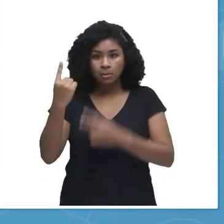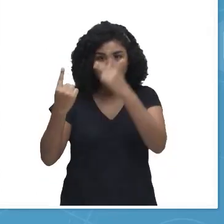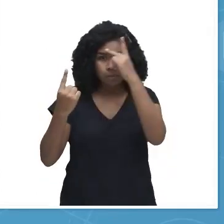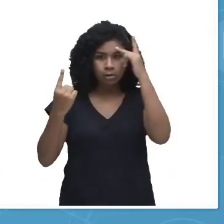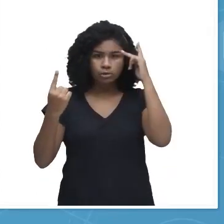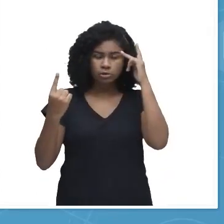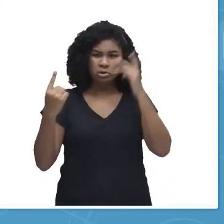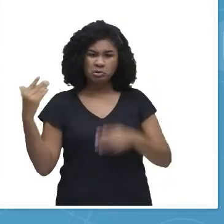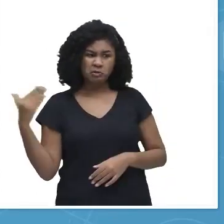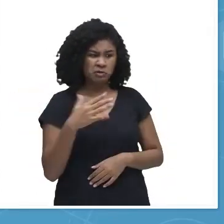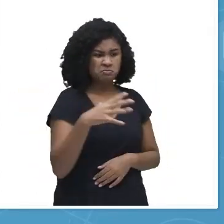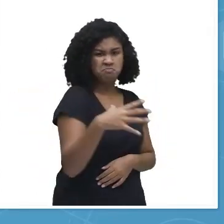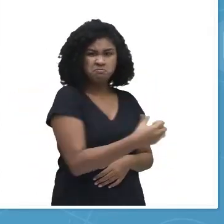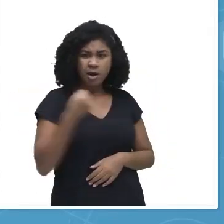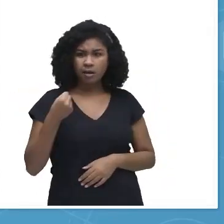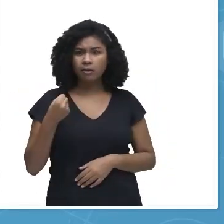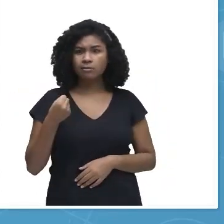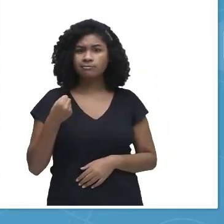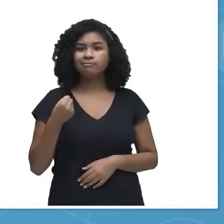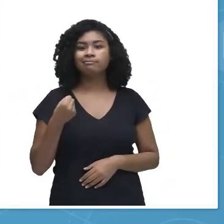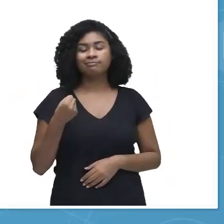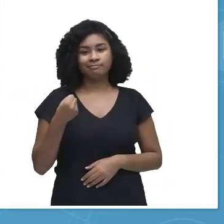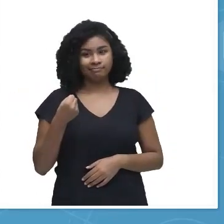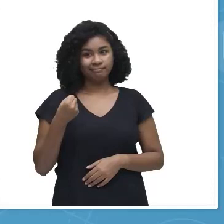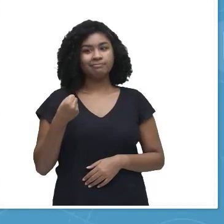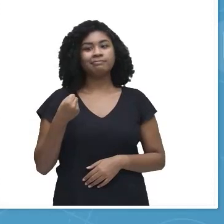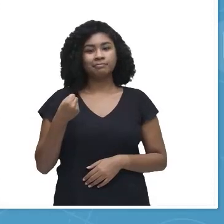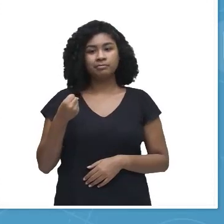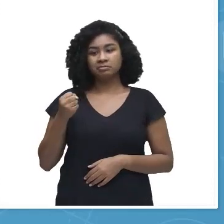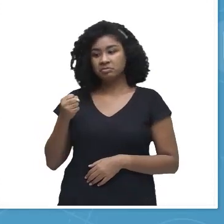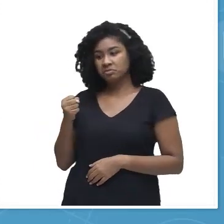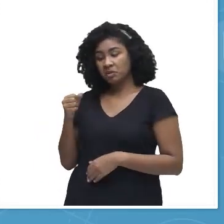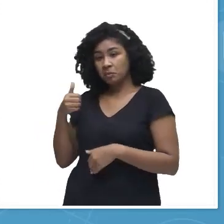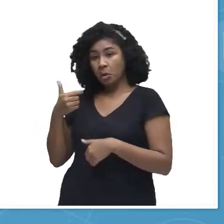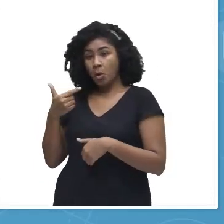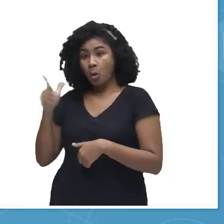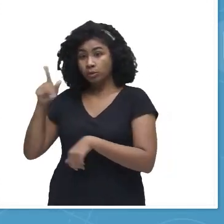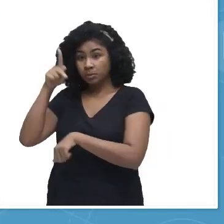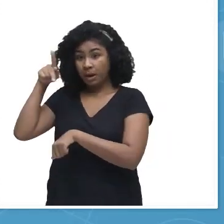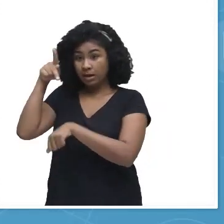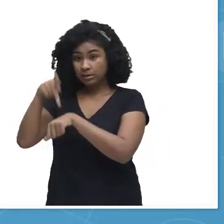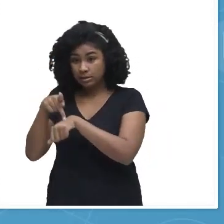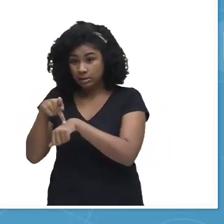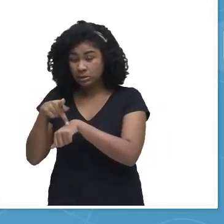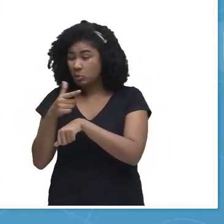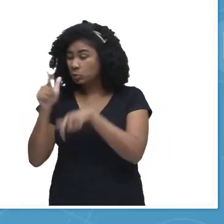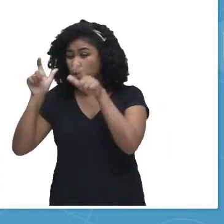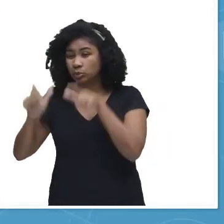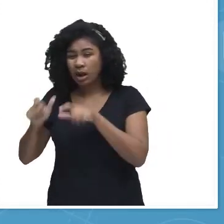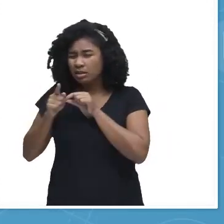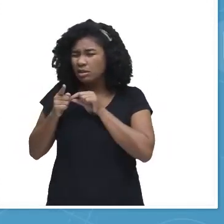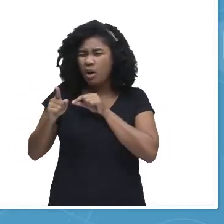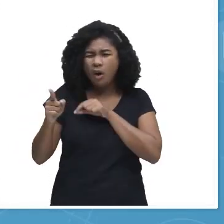dramática, tira você do seio da sua família, leva para outro país, para outra localidade,